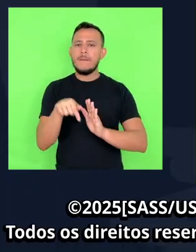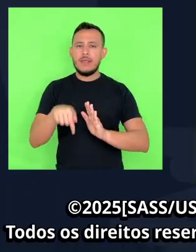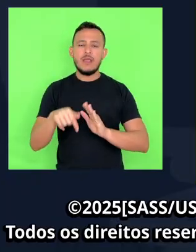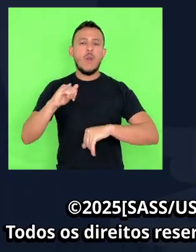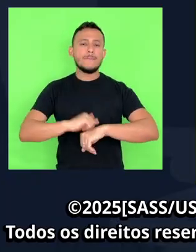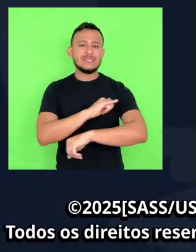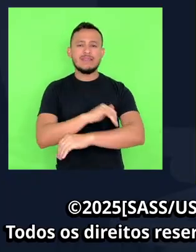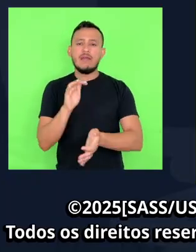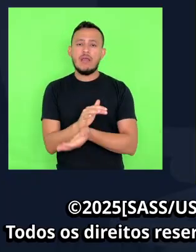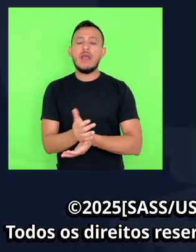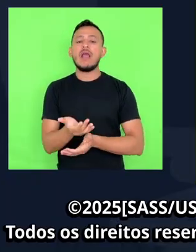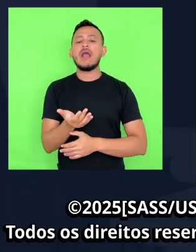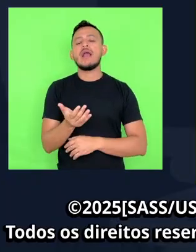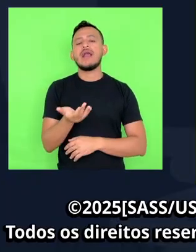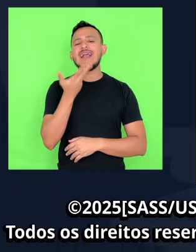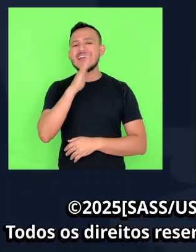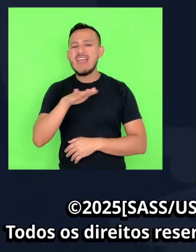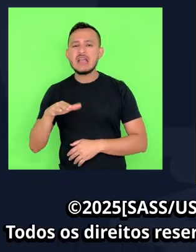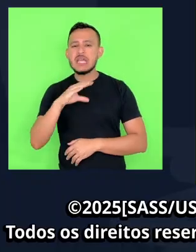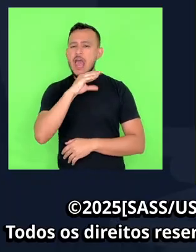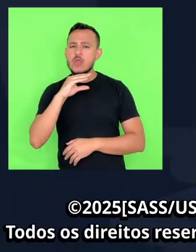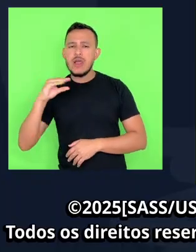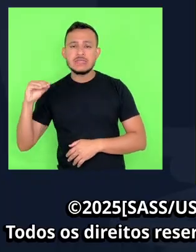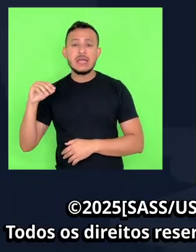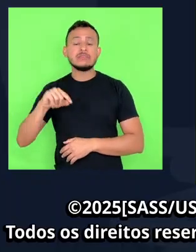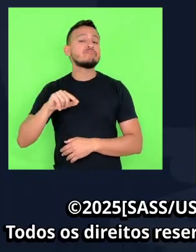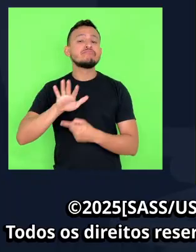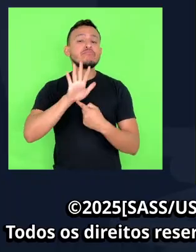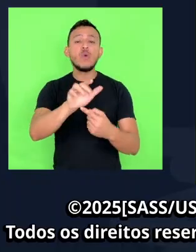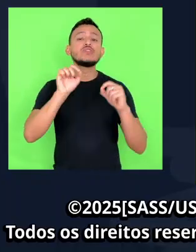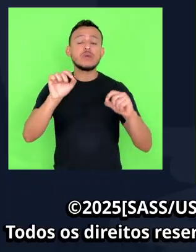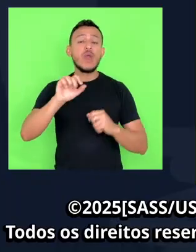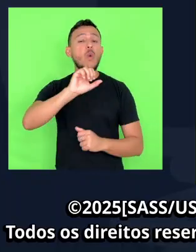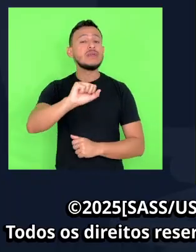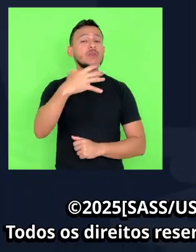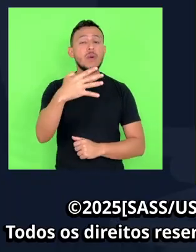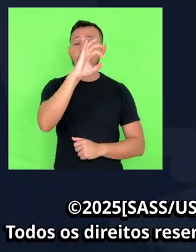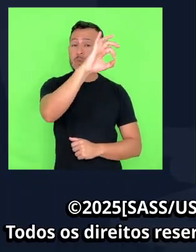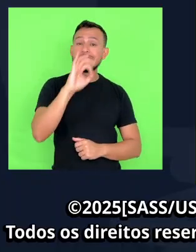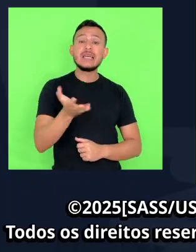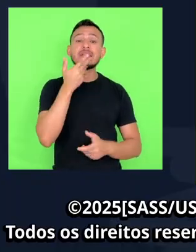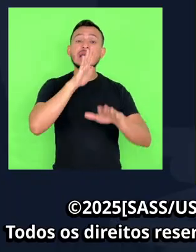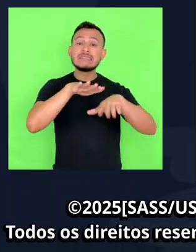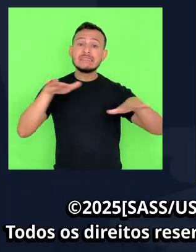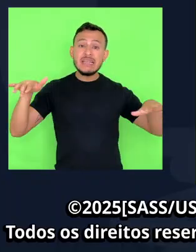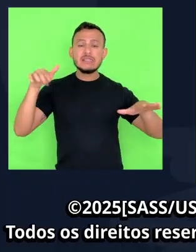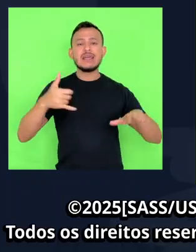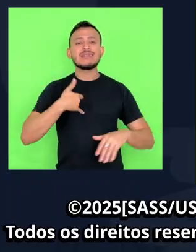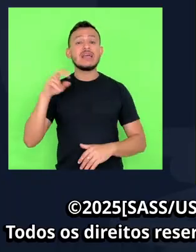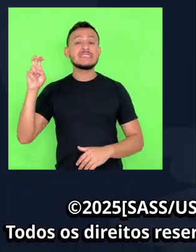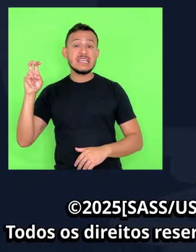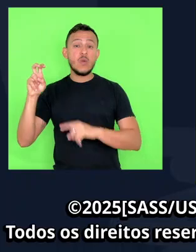da obesidade em crianças e adolescentes, que nos conta que 84% das crianças